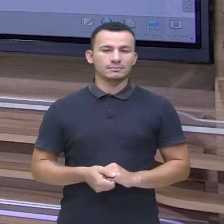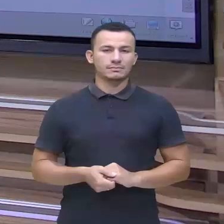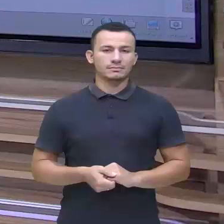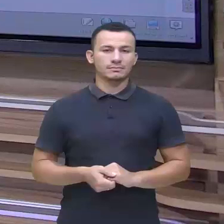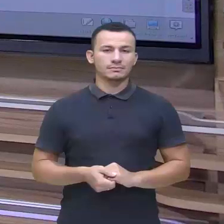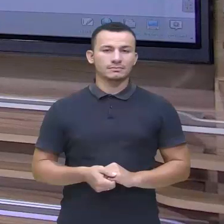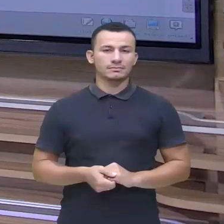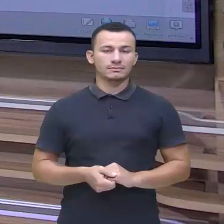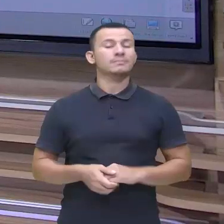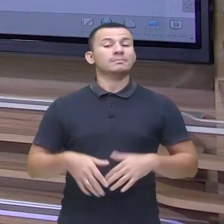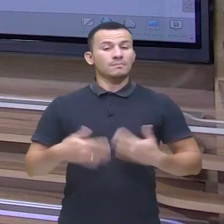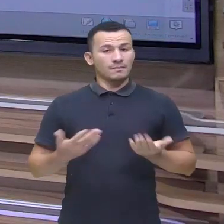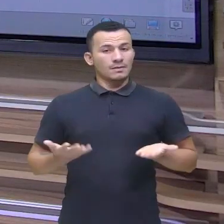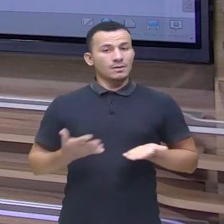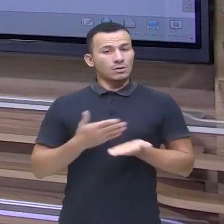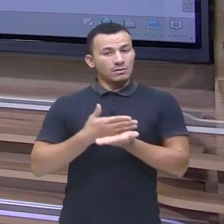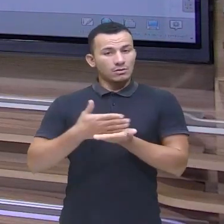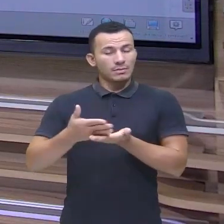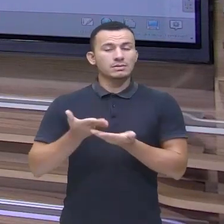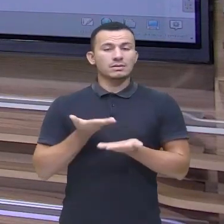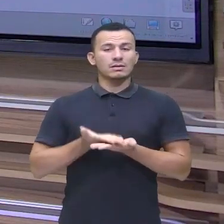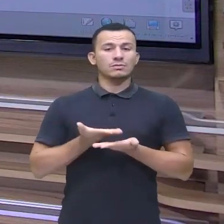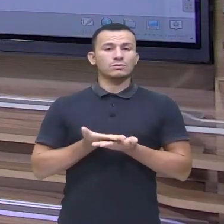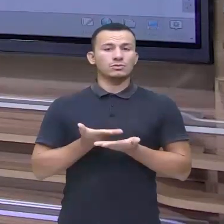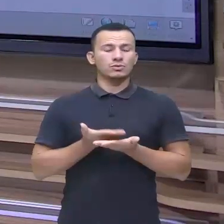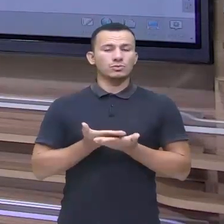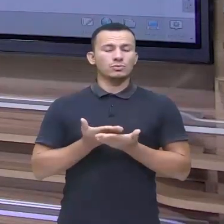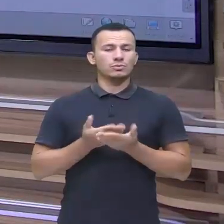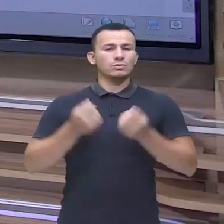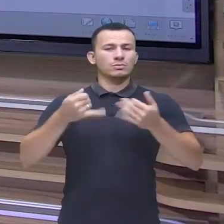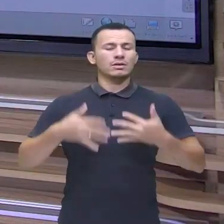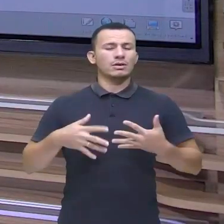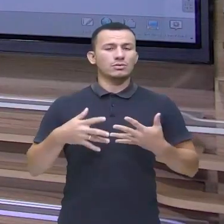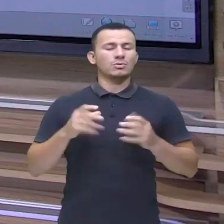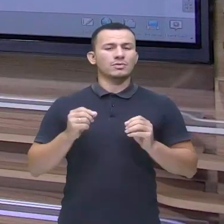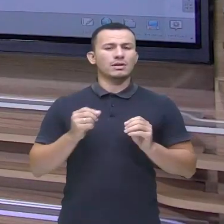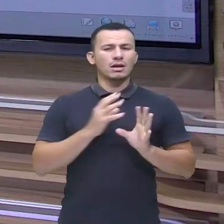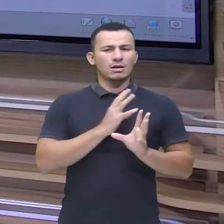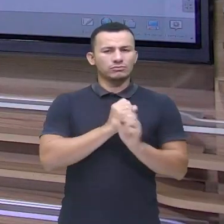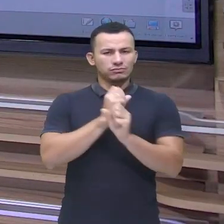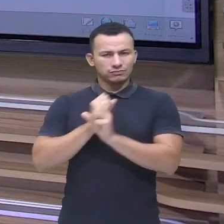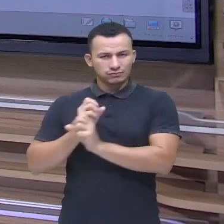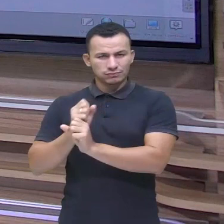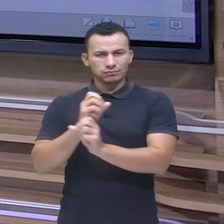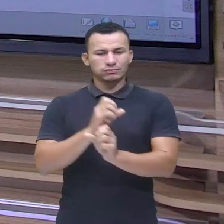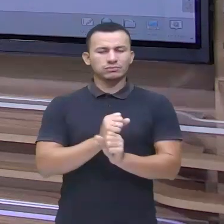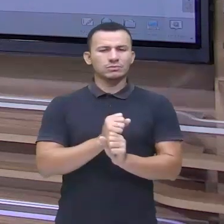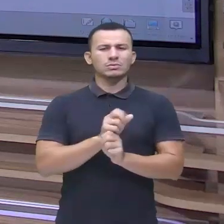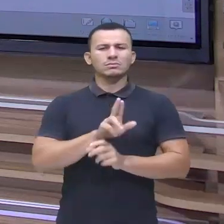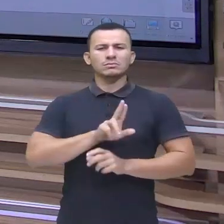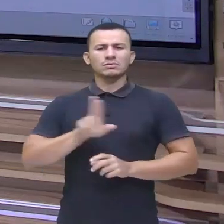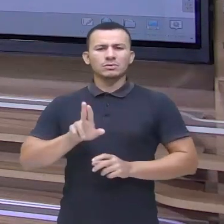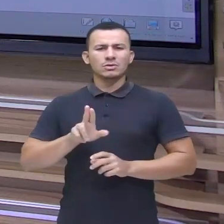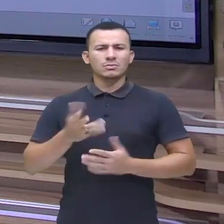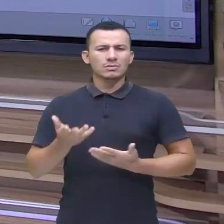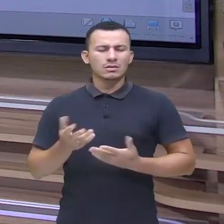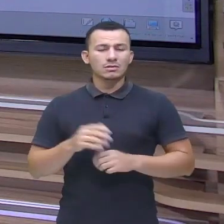Muito bem, vamos iniciar nossos estudos falando de uma operação muito especial. Que operação é essa, professor? É